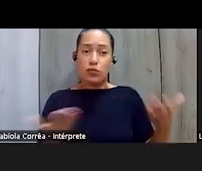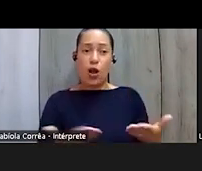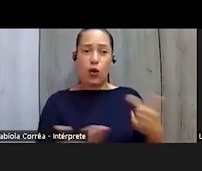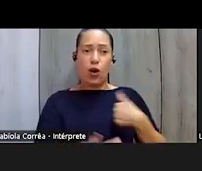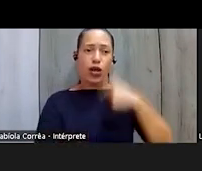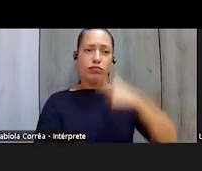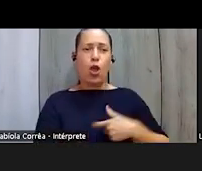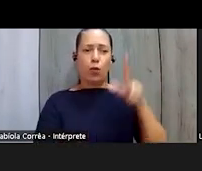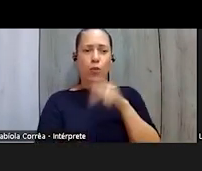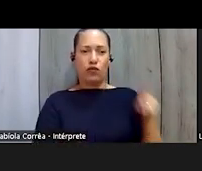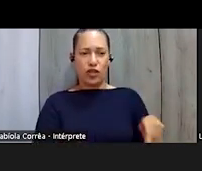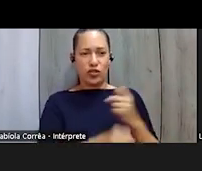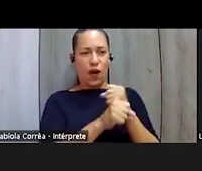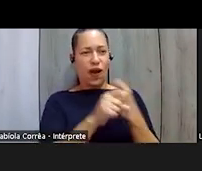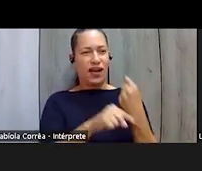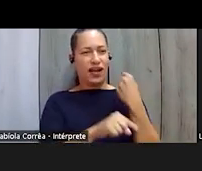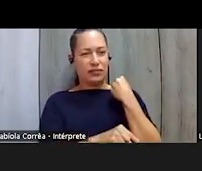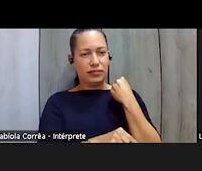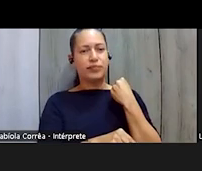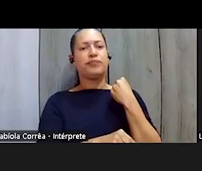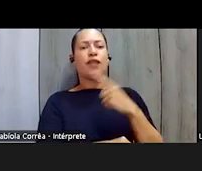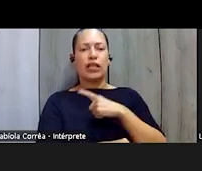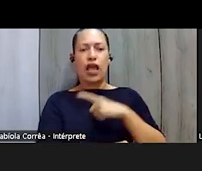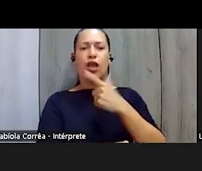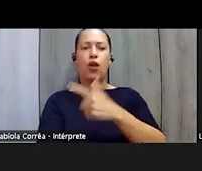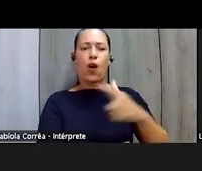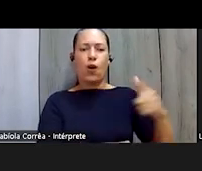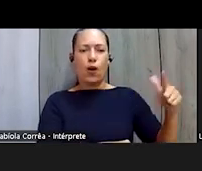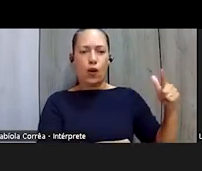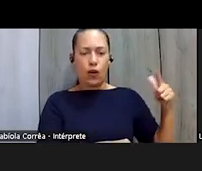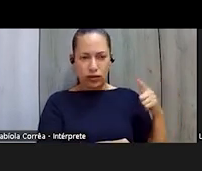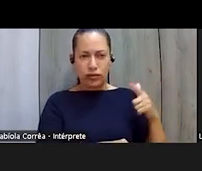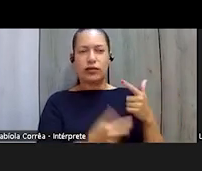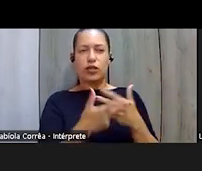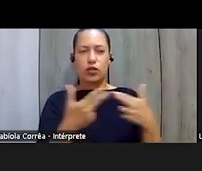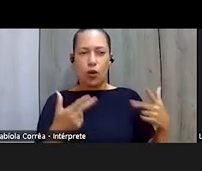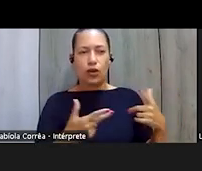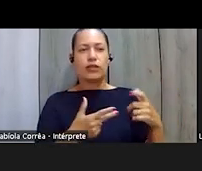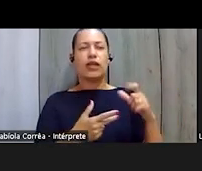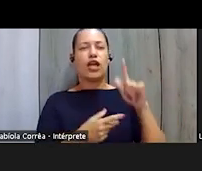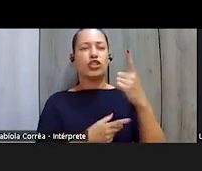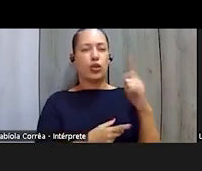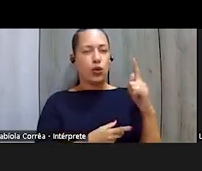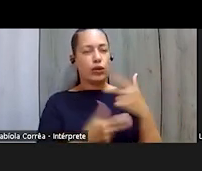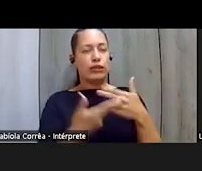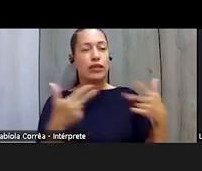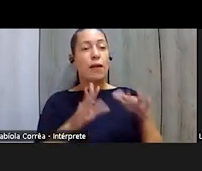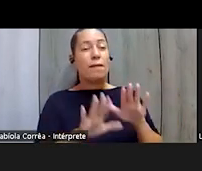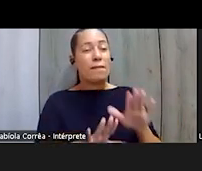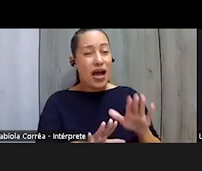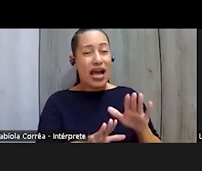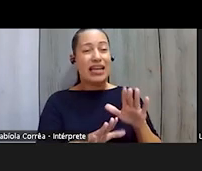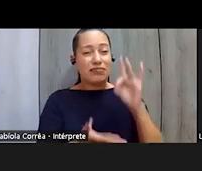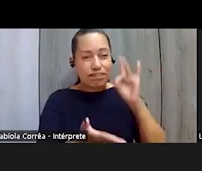últimos anos, existem outros aspectos geológicos na região de Resende, mas os fósseis